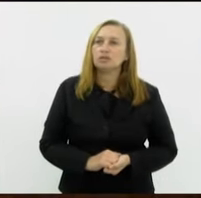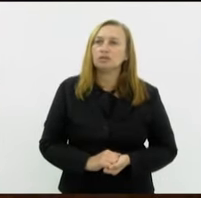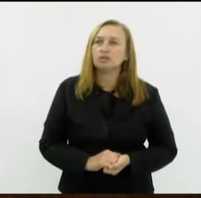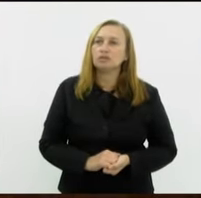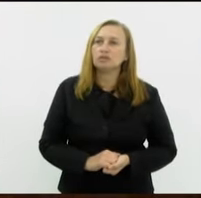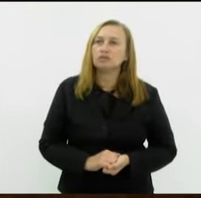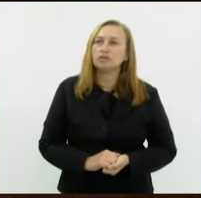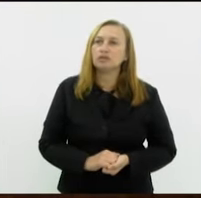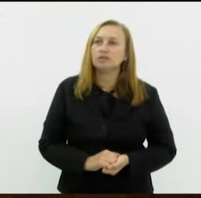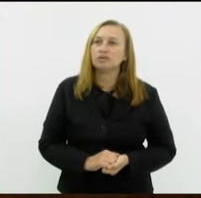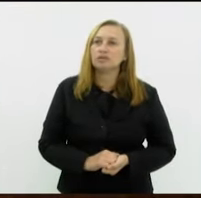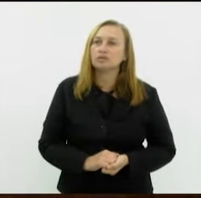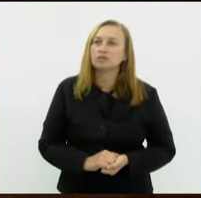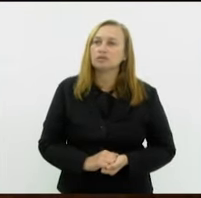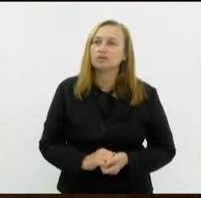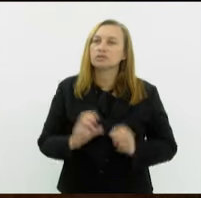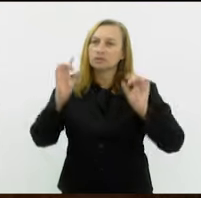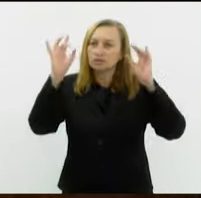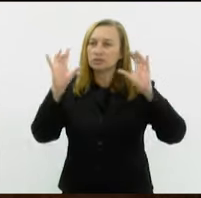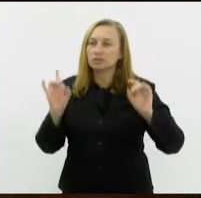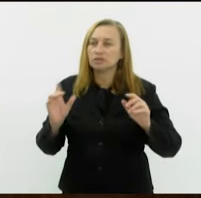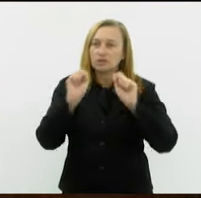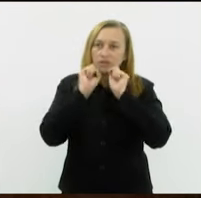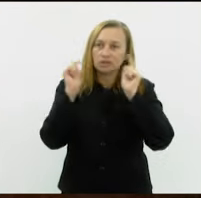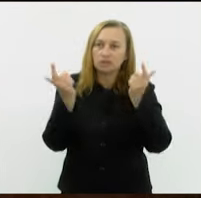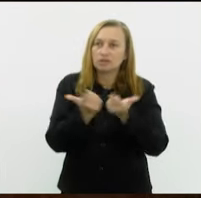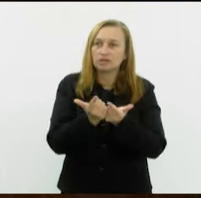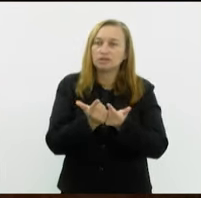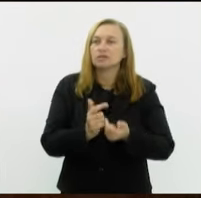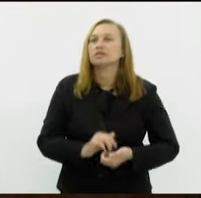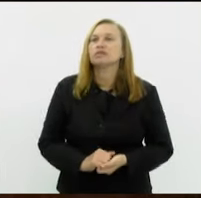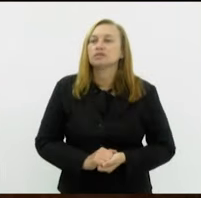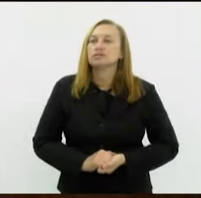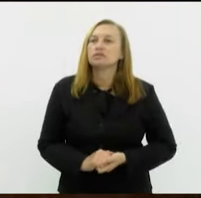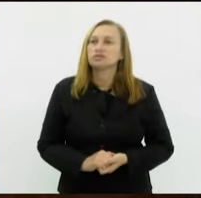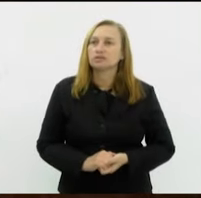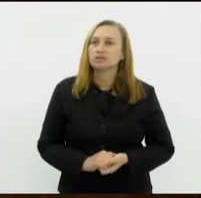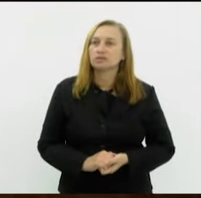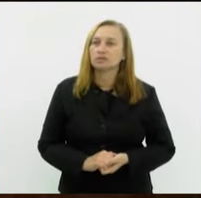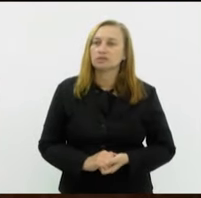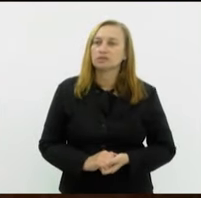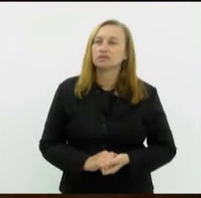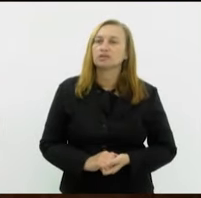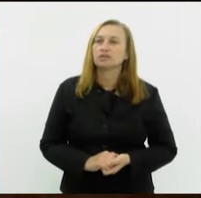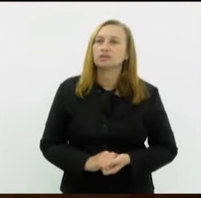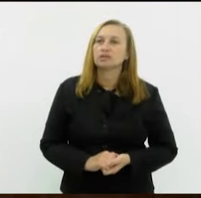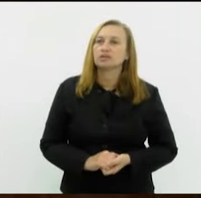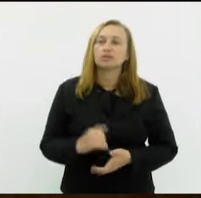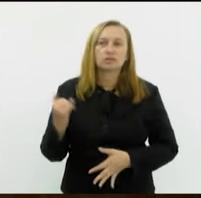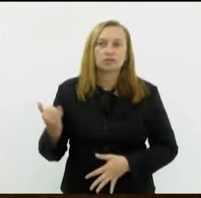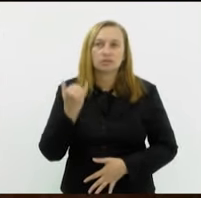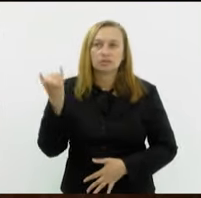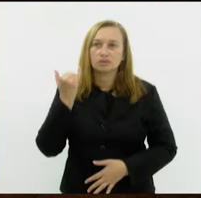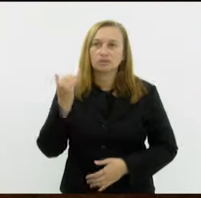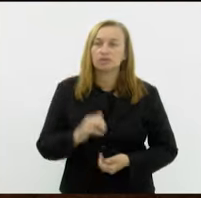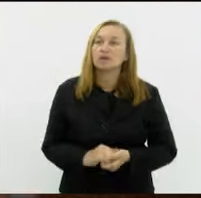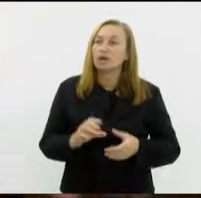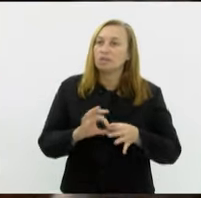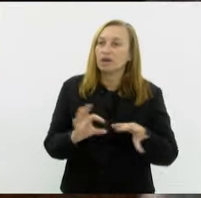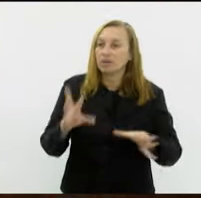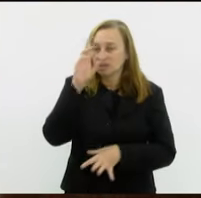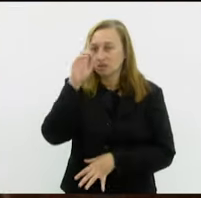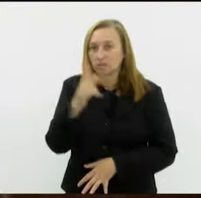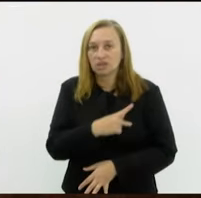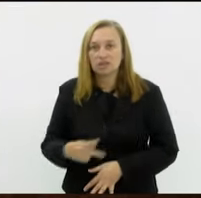o nosso fundo especial da Assembleia Legislativa seja sempre superavitário. E isso permite,